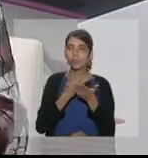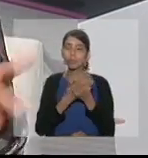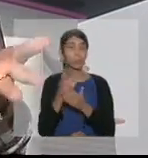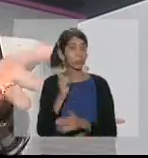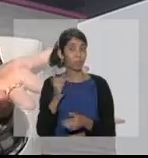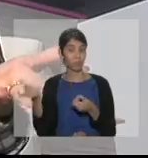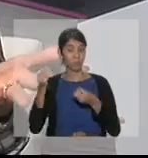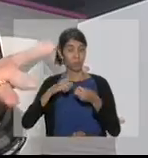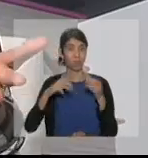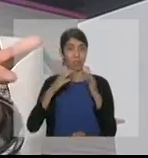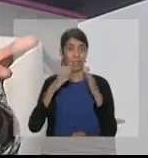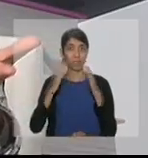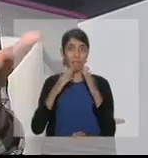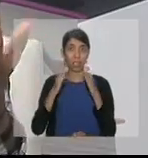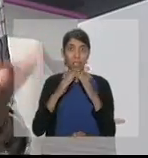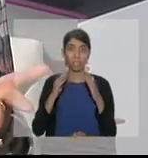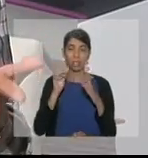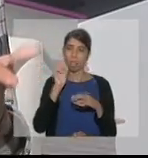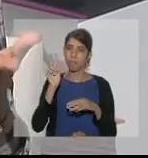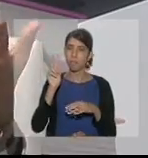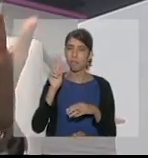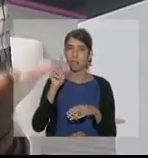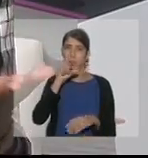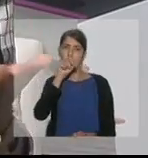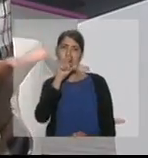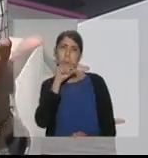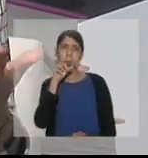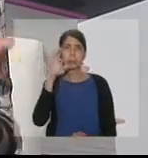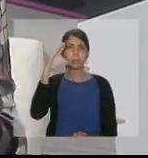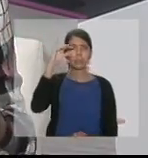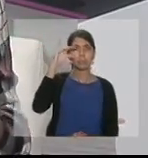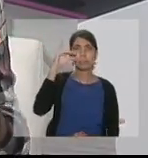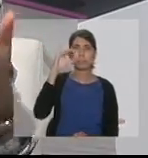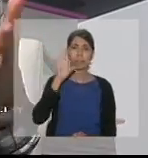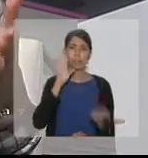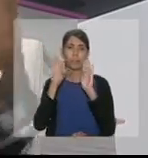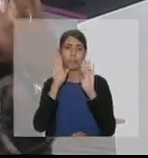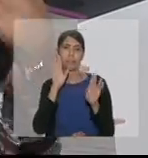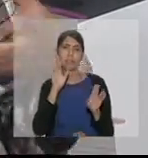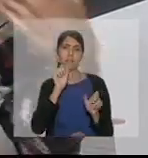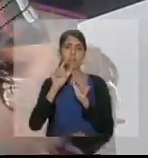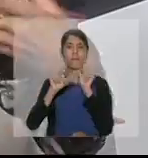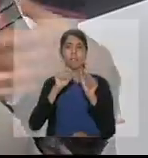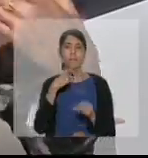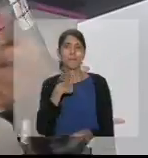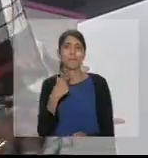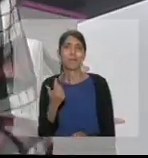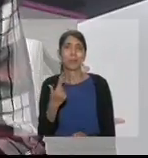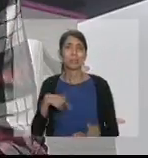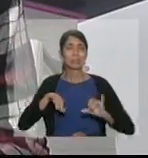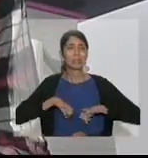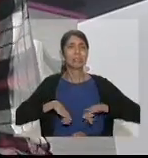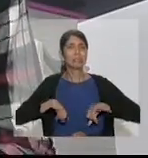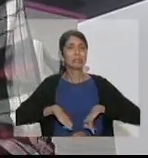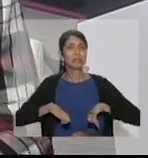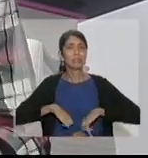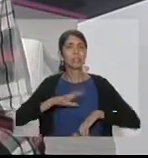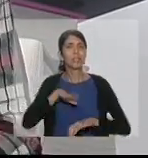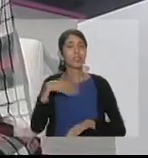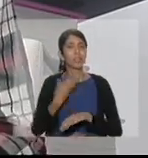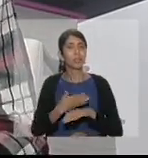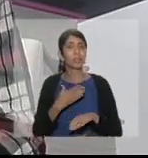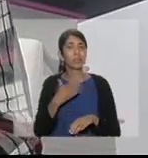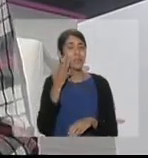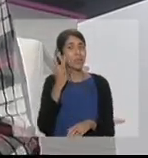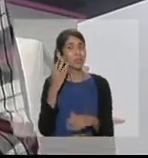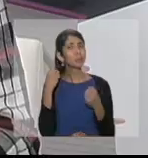Não, você vai para casa e continua vendo o pessoal colocando no Twitter, no Insta, no Face sobre você. Então, coitadinho, fica sofrendo aquilo o dia inteiro. Então, acho que o